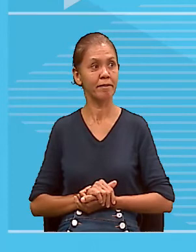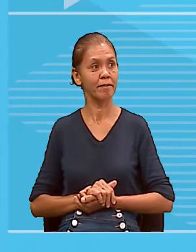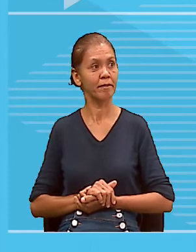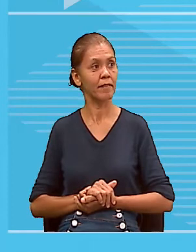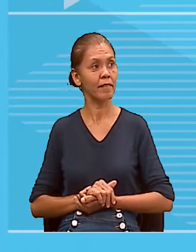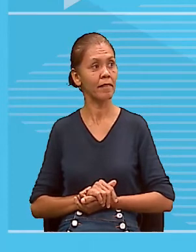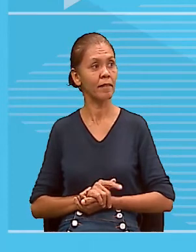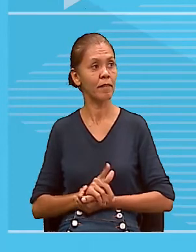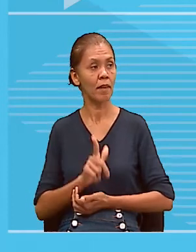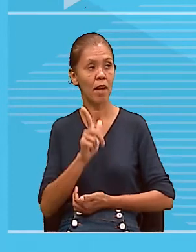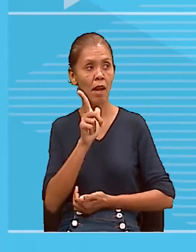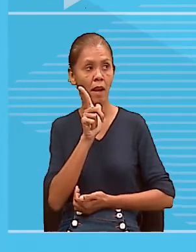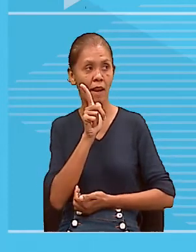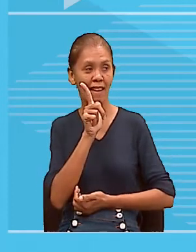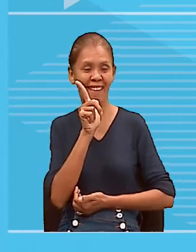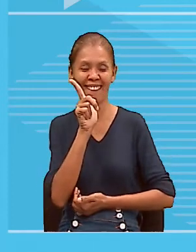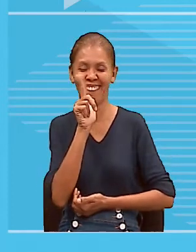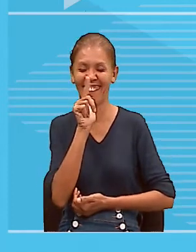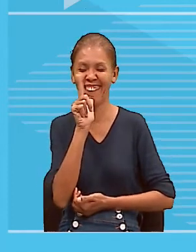é que faz na lagoa tia